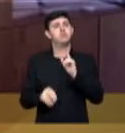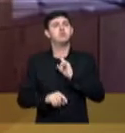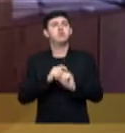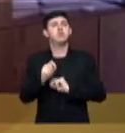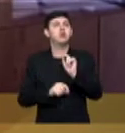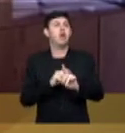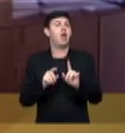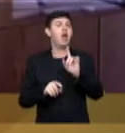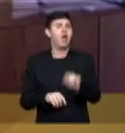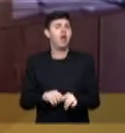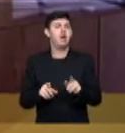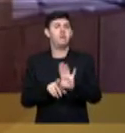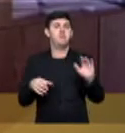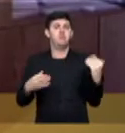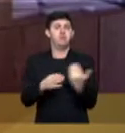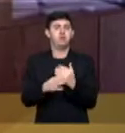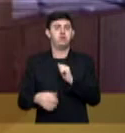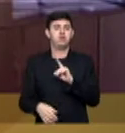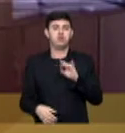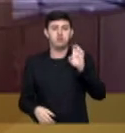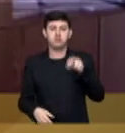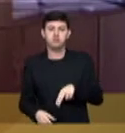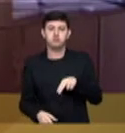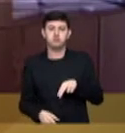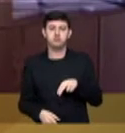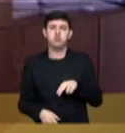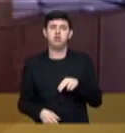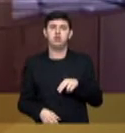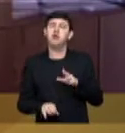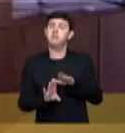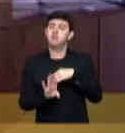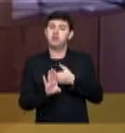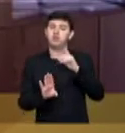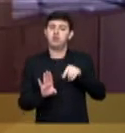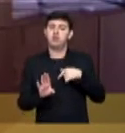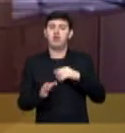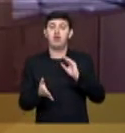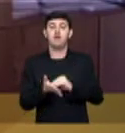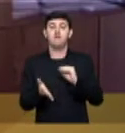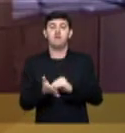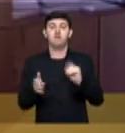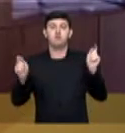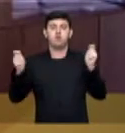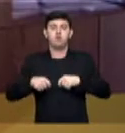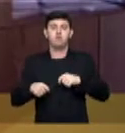O que está em objeto dessa ADIM é tão somente a incompetência do